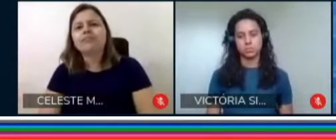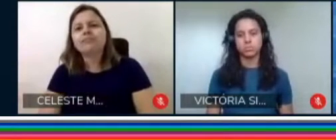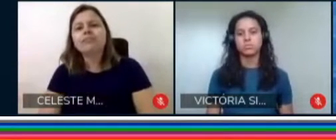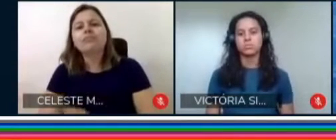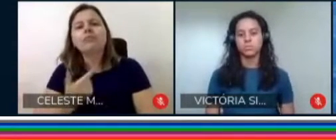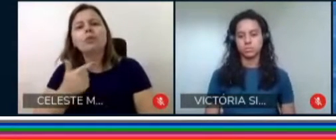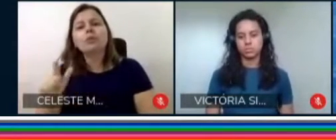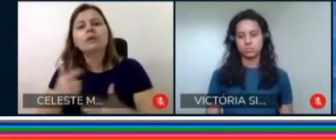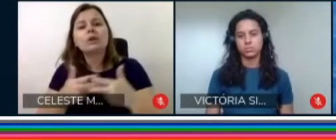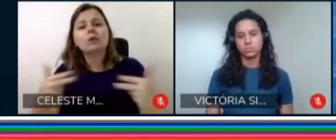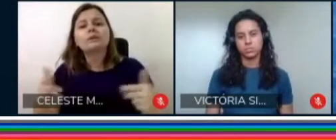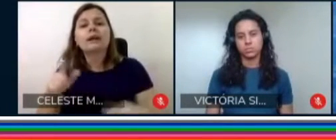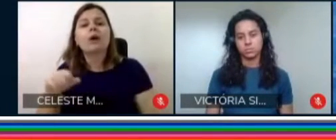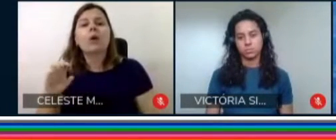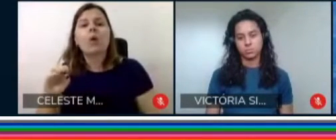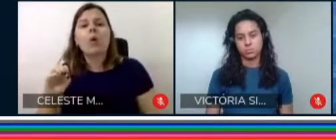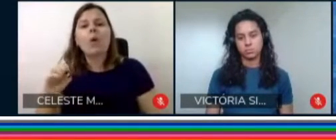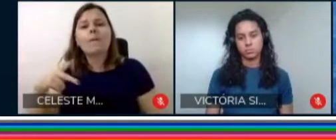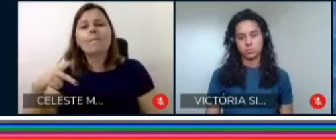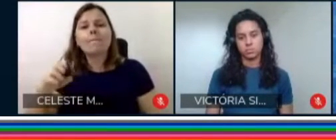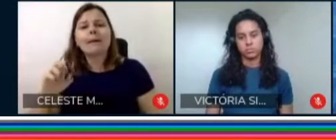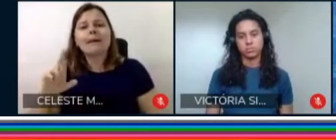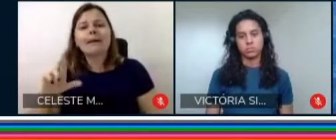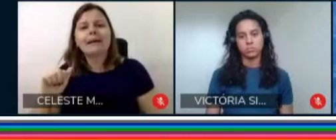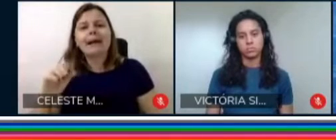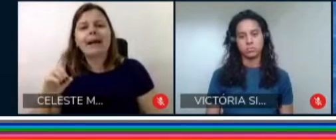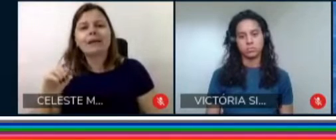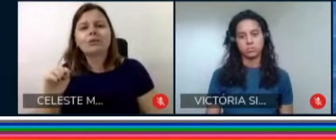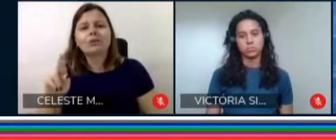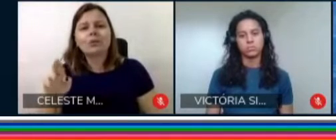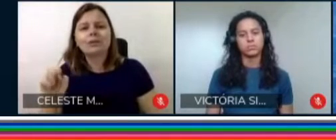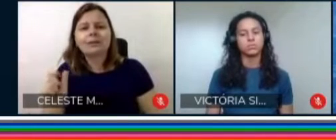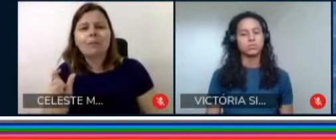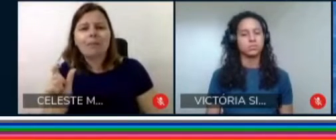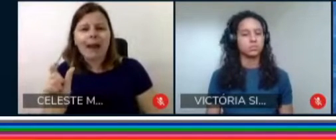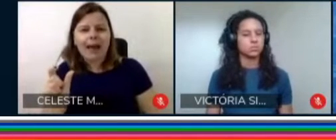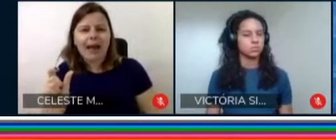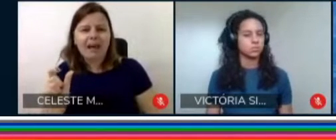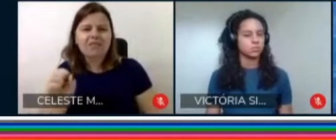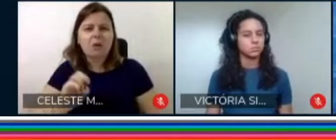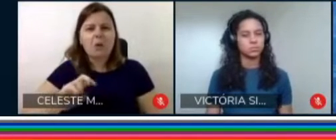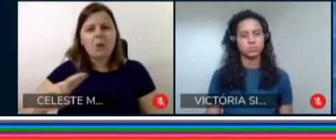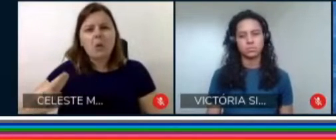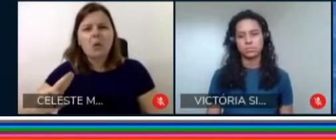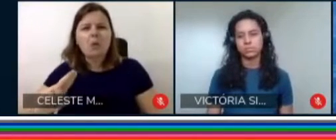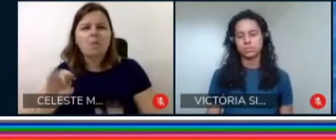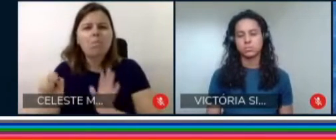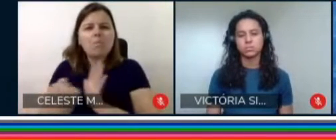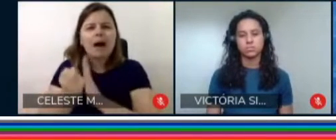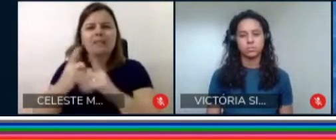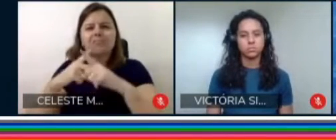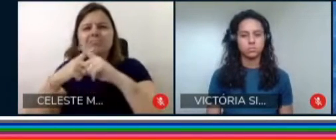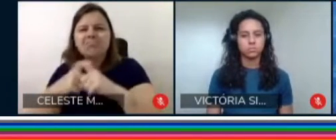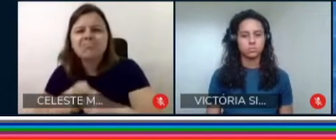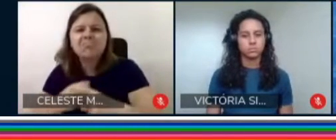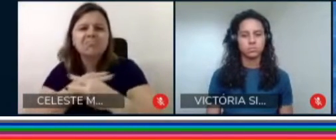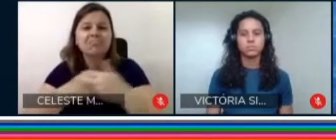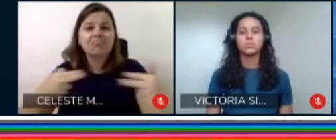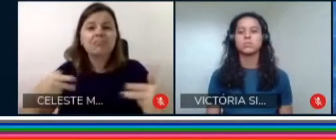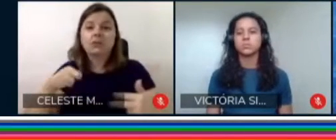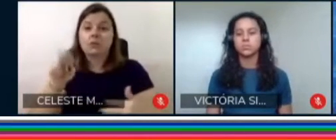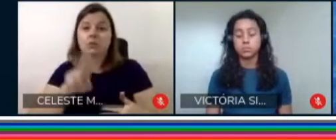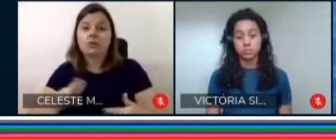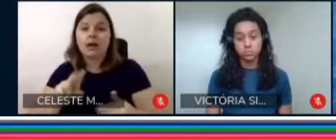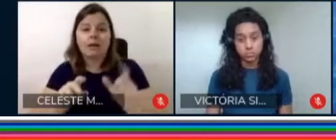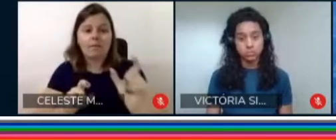coisa são os operadores, que eu mostrei pela manhã, que são palavras, símbolos ou sinais que são usados para combinar os termos,